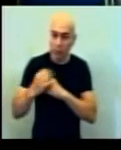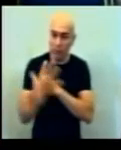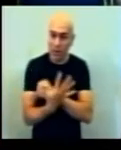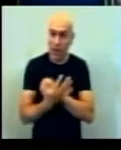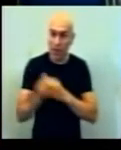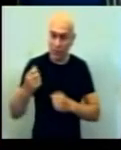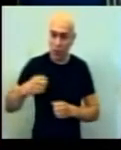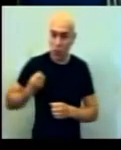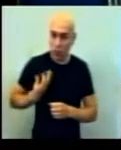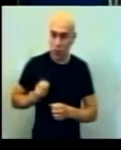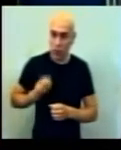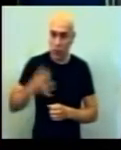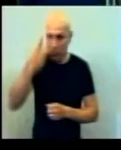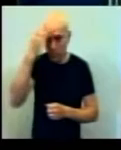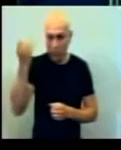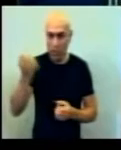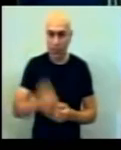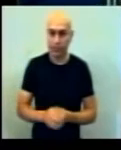Rio Preto.